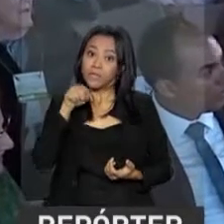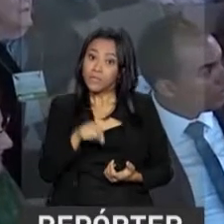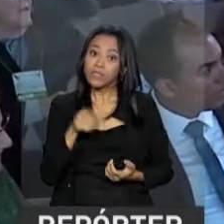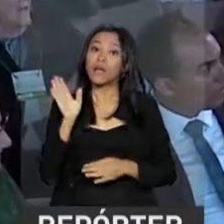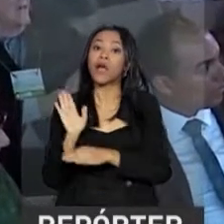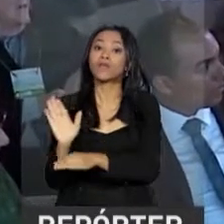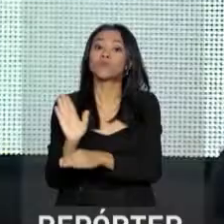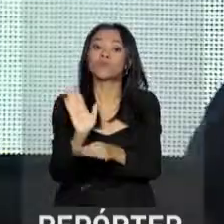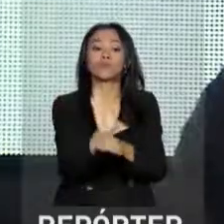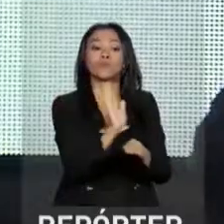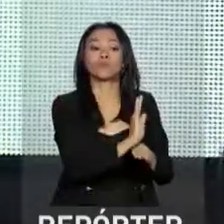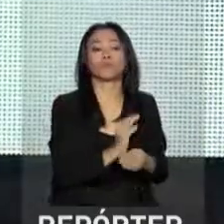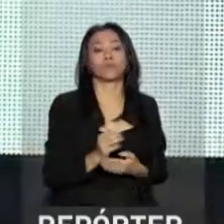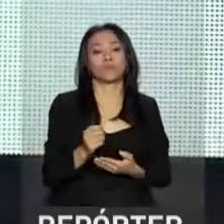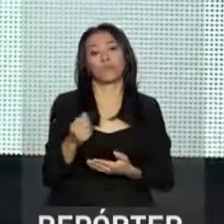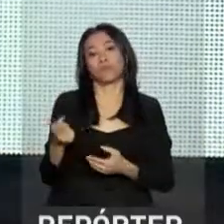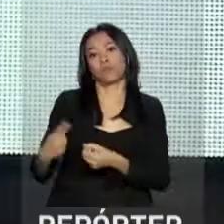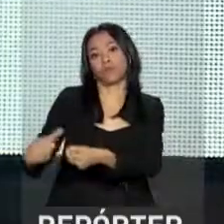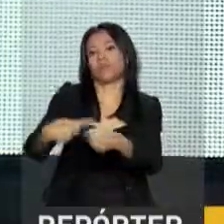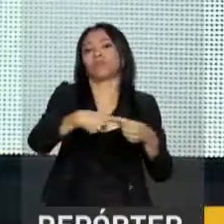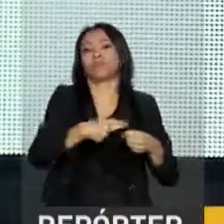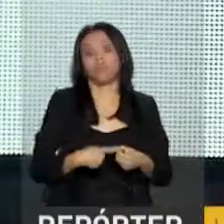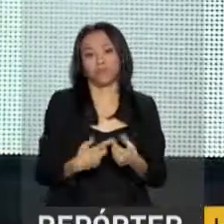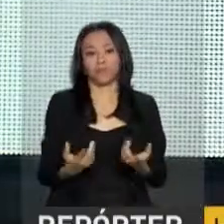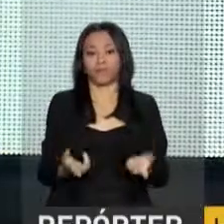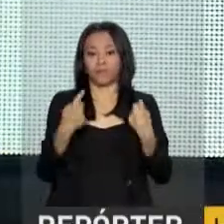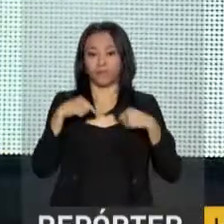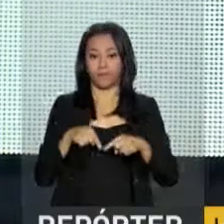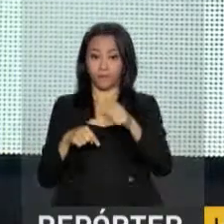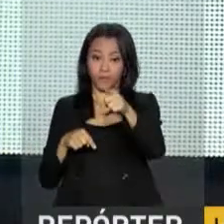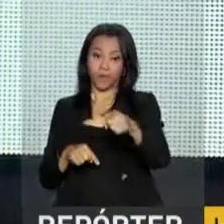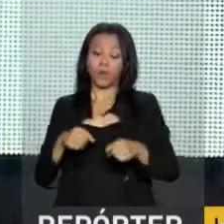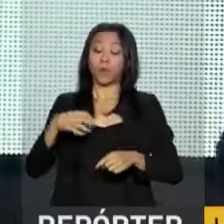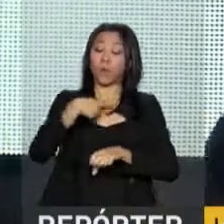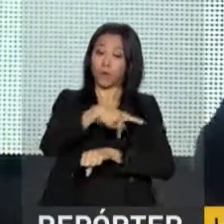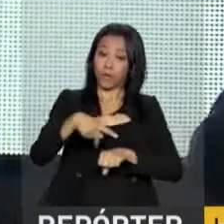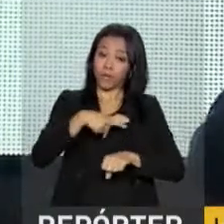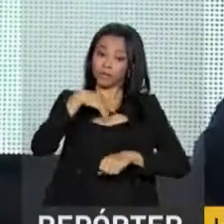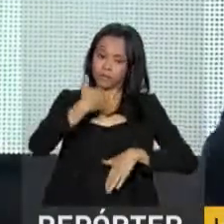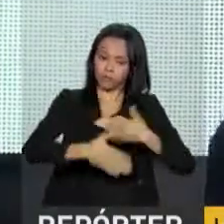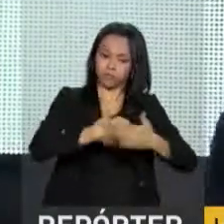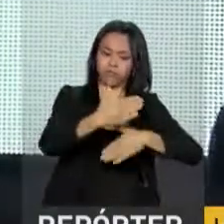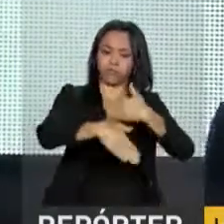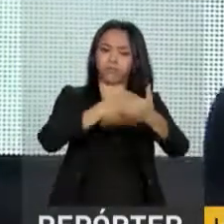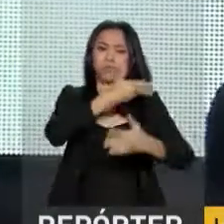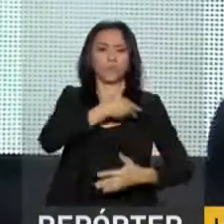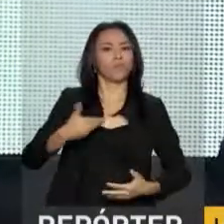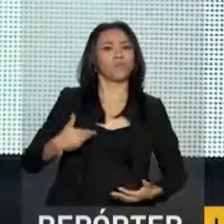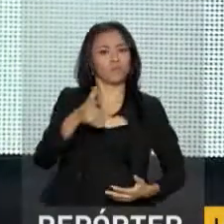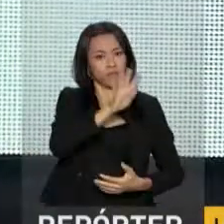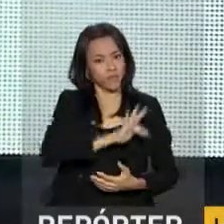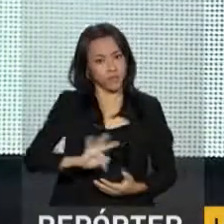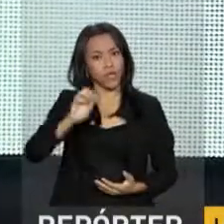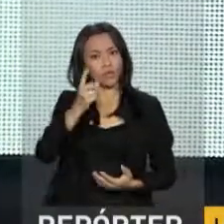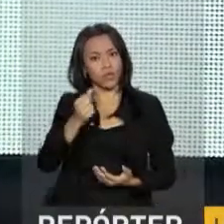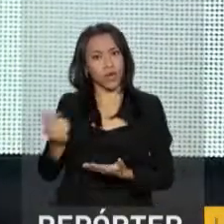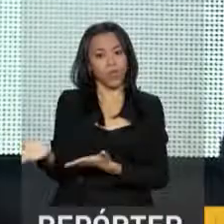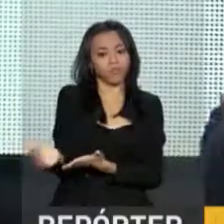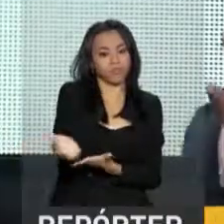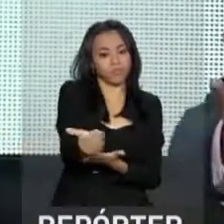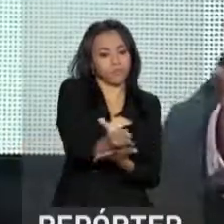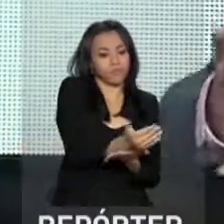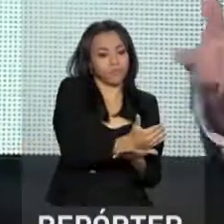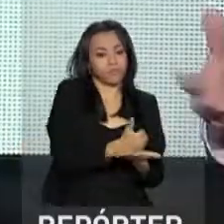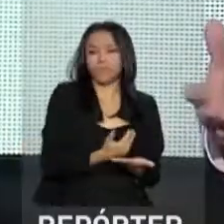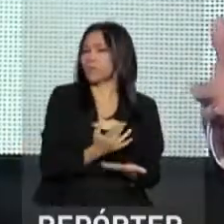os municípios. Que o país crescendo, a União tendo capacidade também de arrecadar cada vez mais,